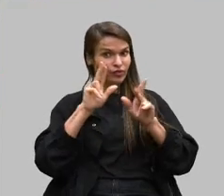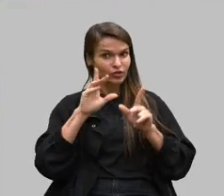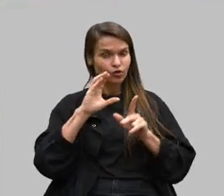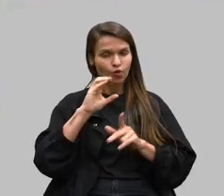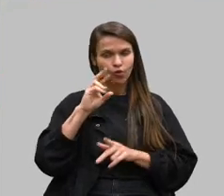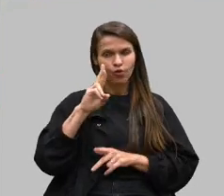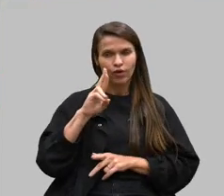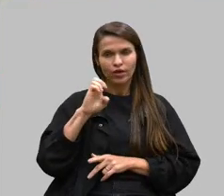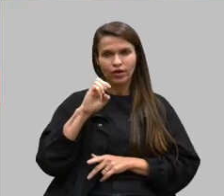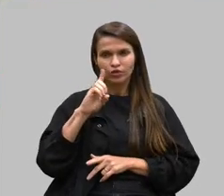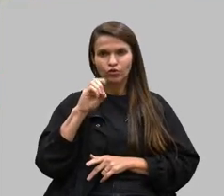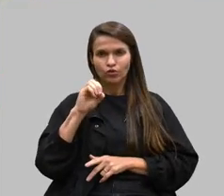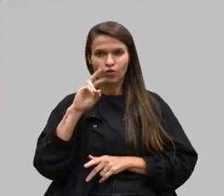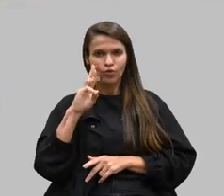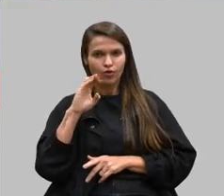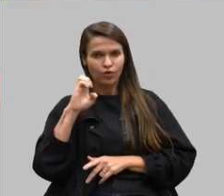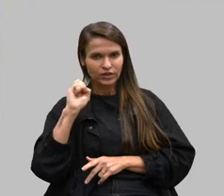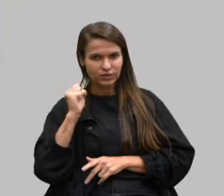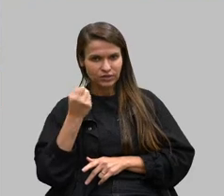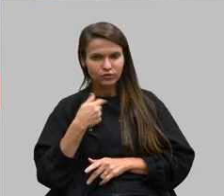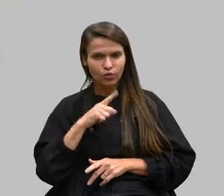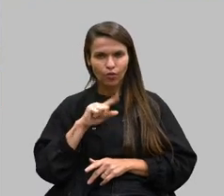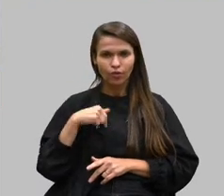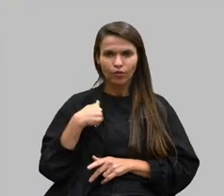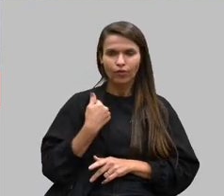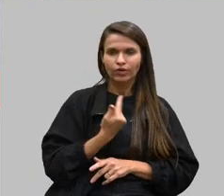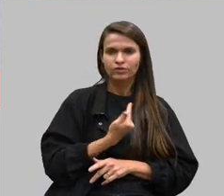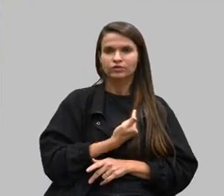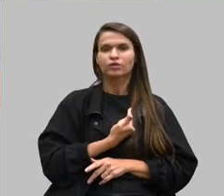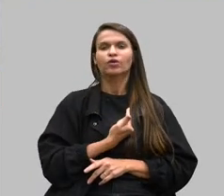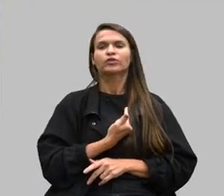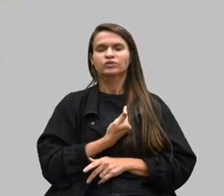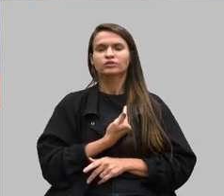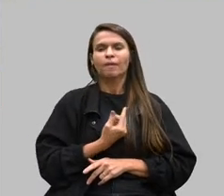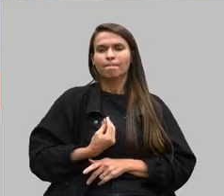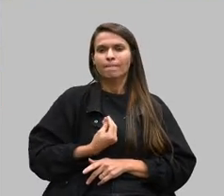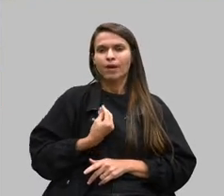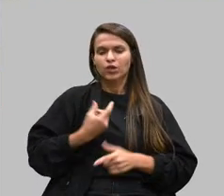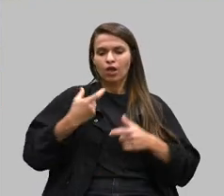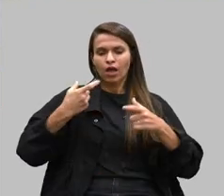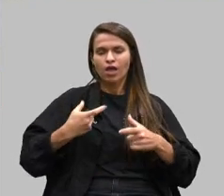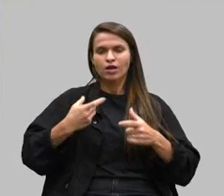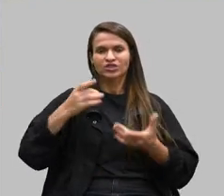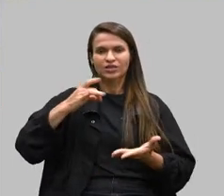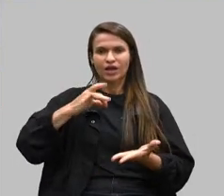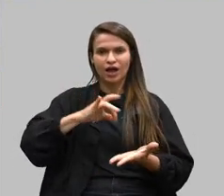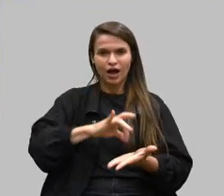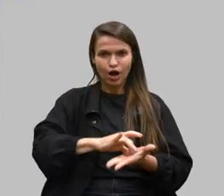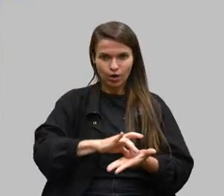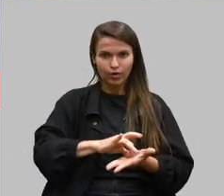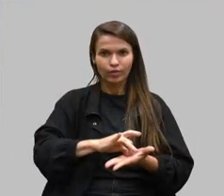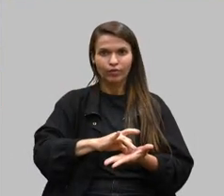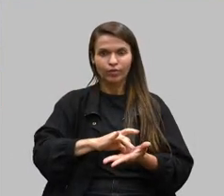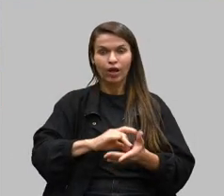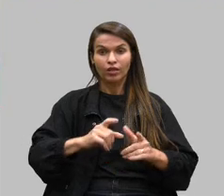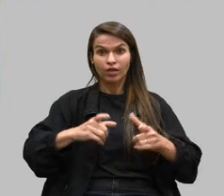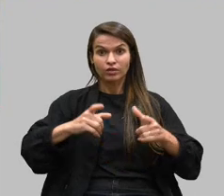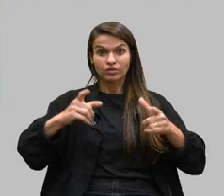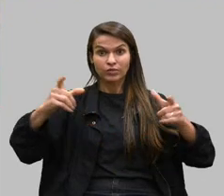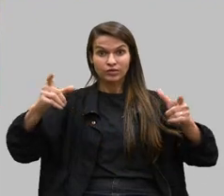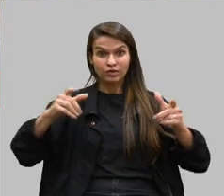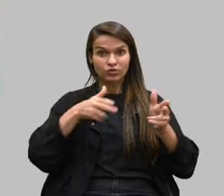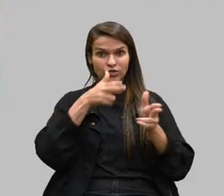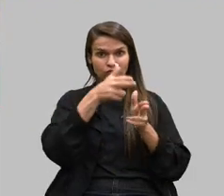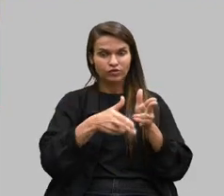para nós todos aqui estarmos num ambiente real real de expansão das ferrovias